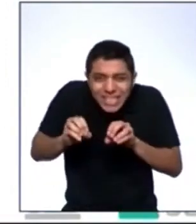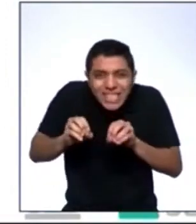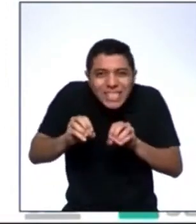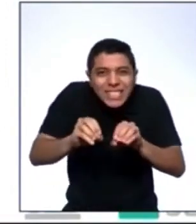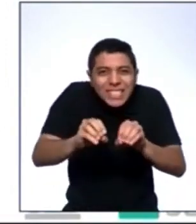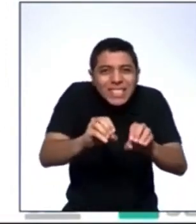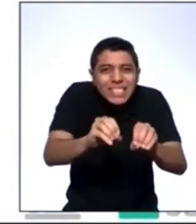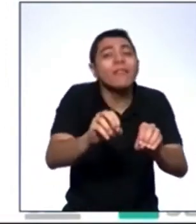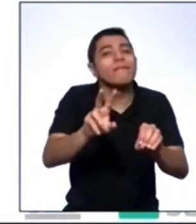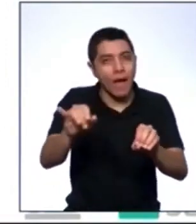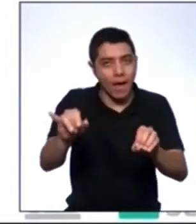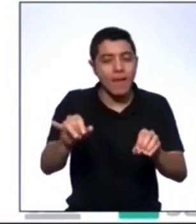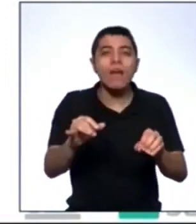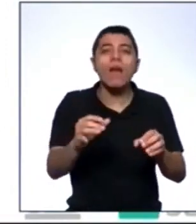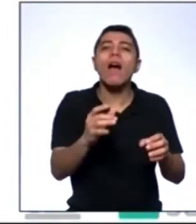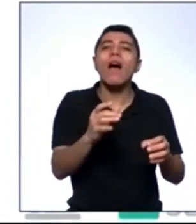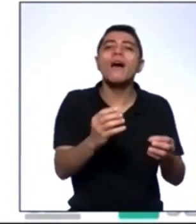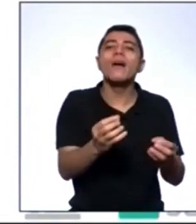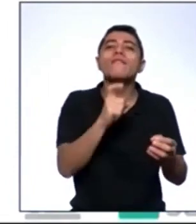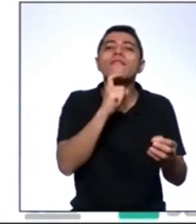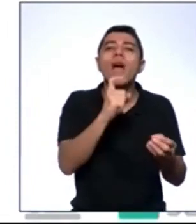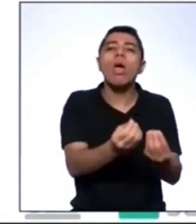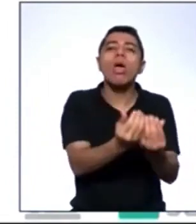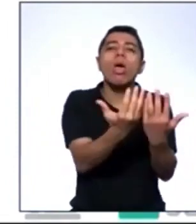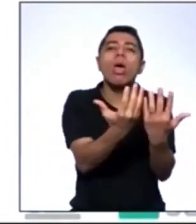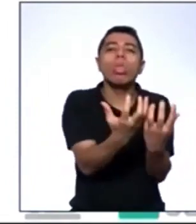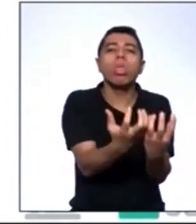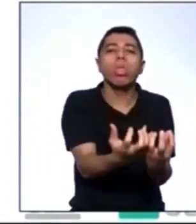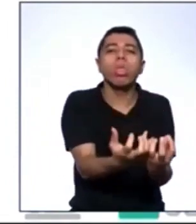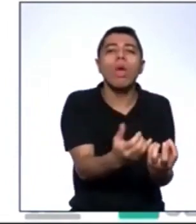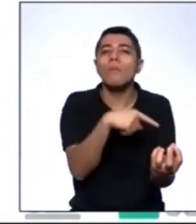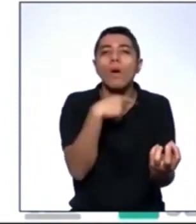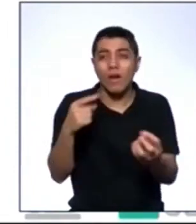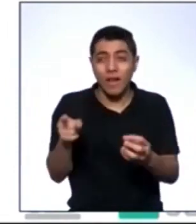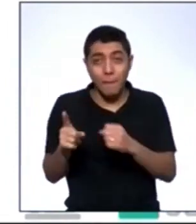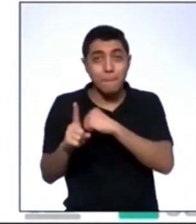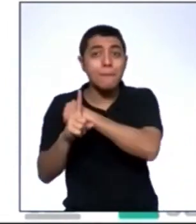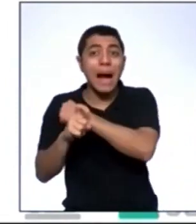são bactérias aeróbias. Aeróbias. Olha o que eu falei,